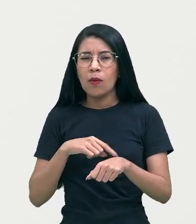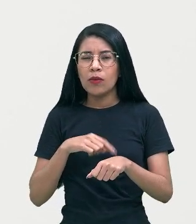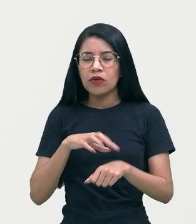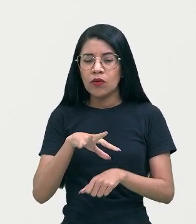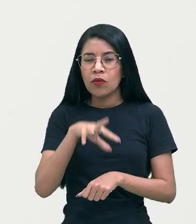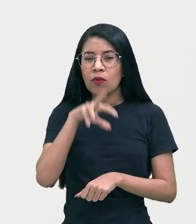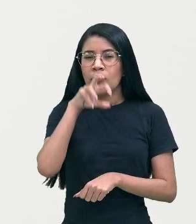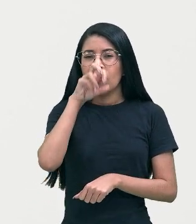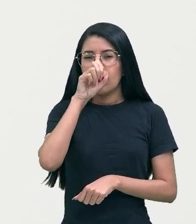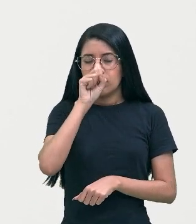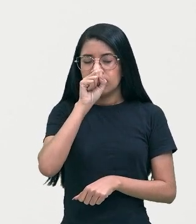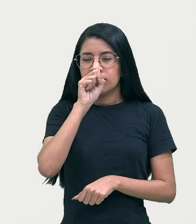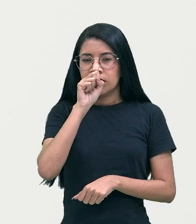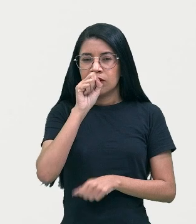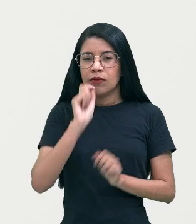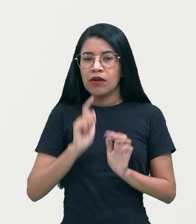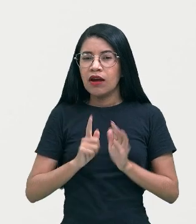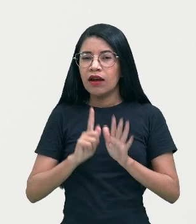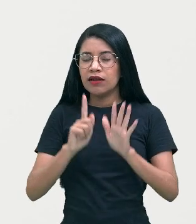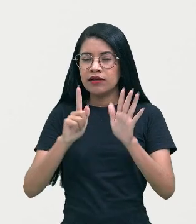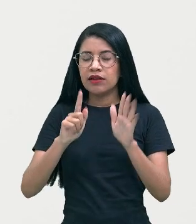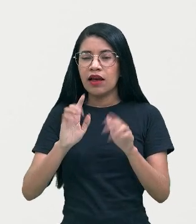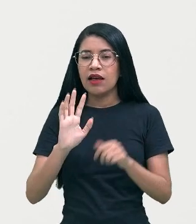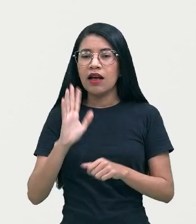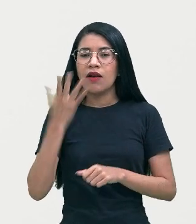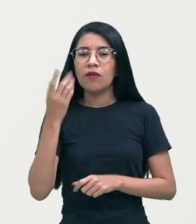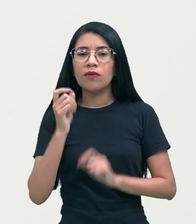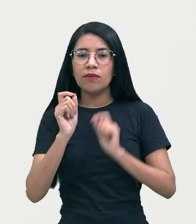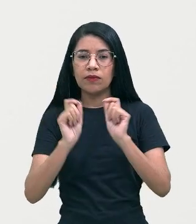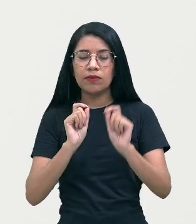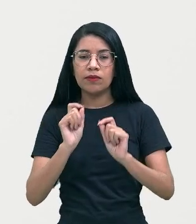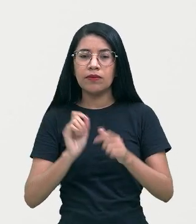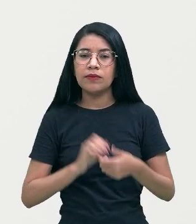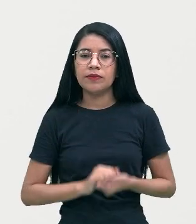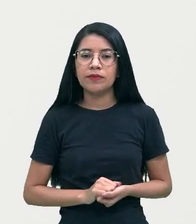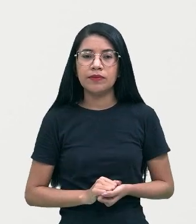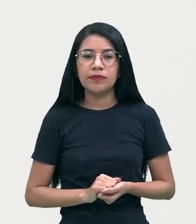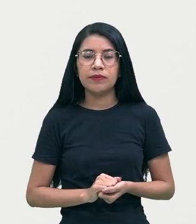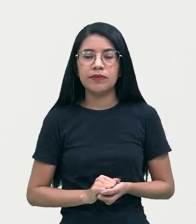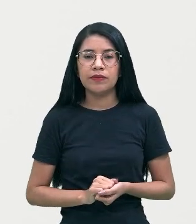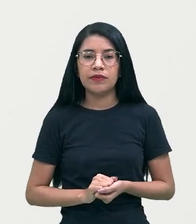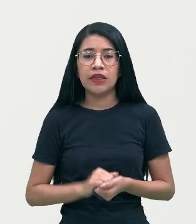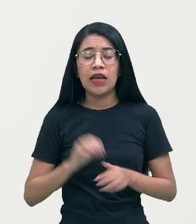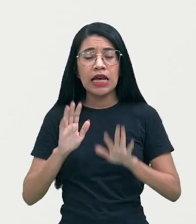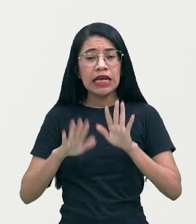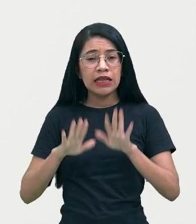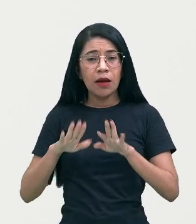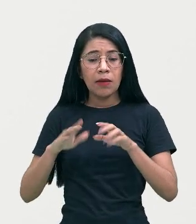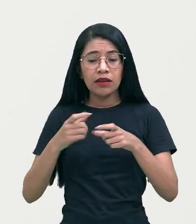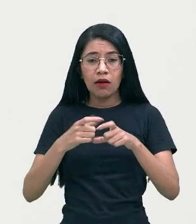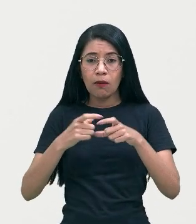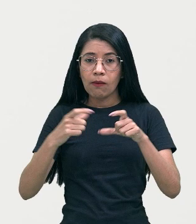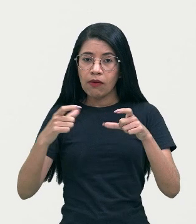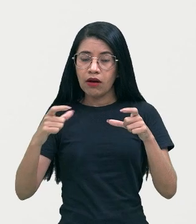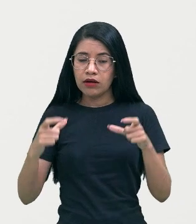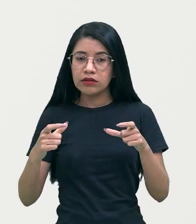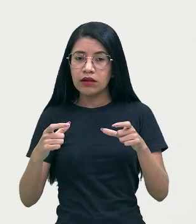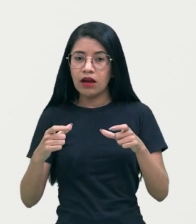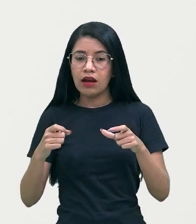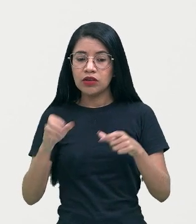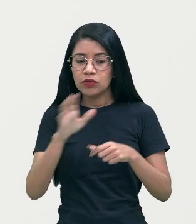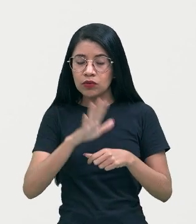respirar. Quando a gente respira o monóxido de carbono, né, depende da concentração do gás no